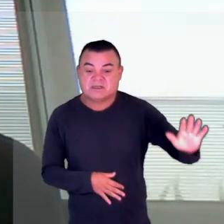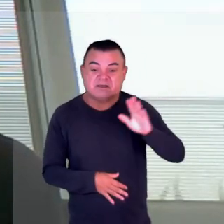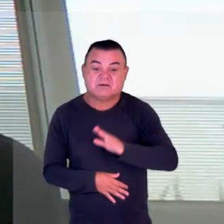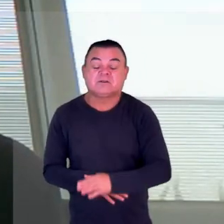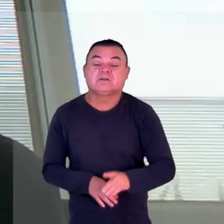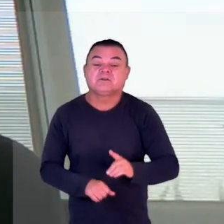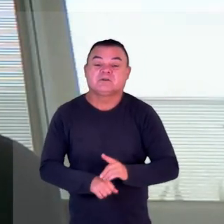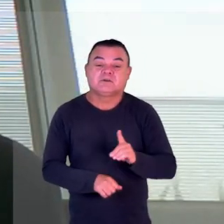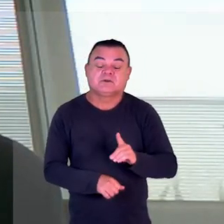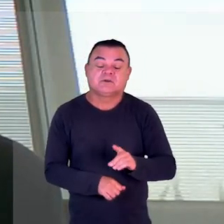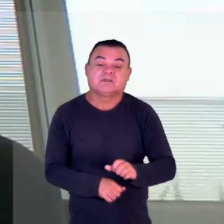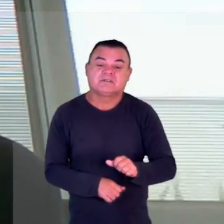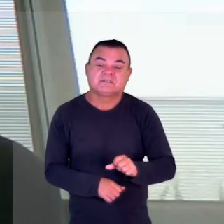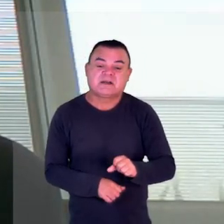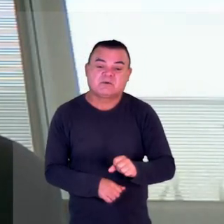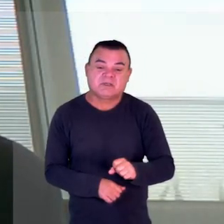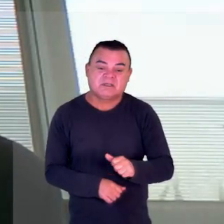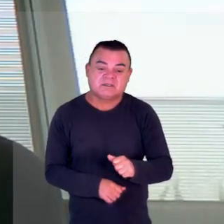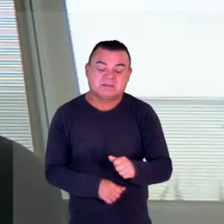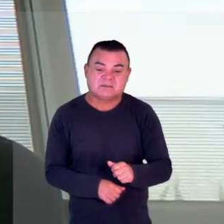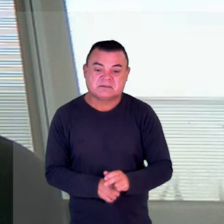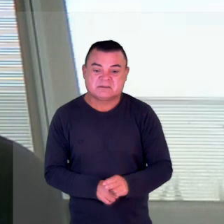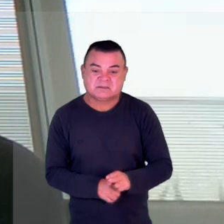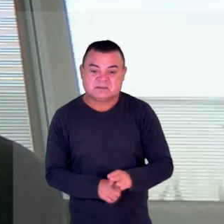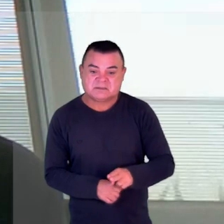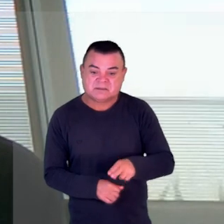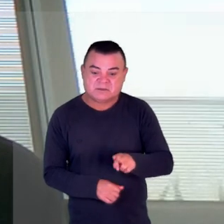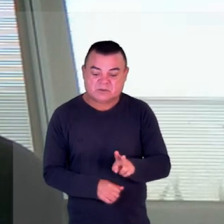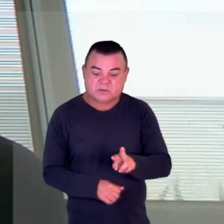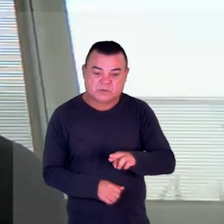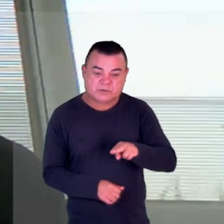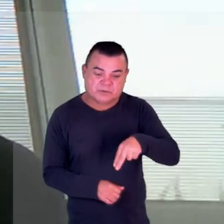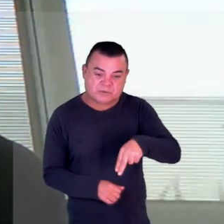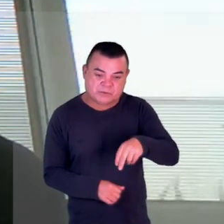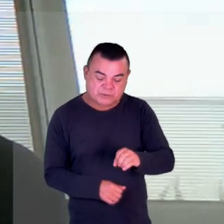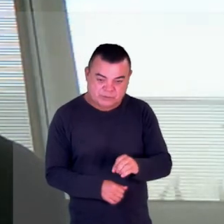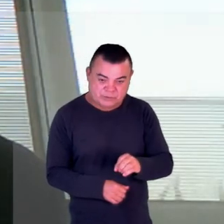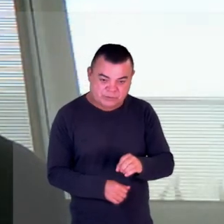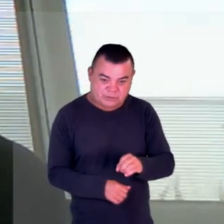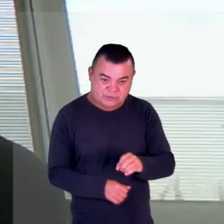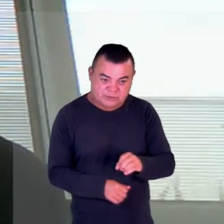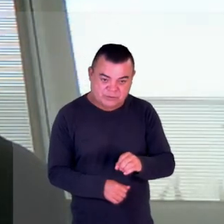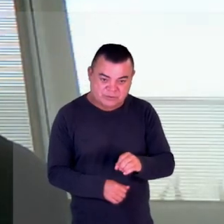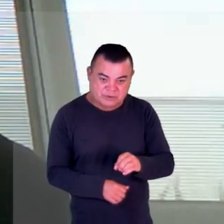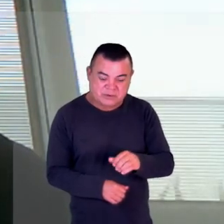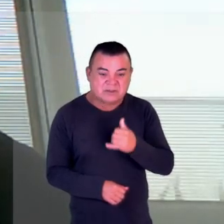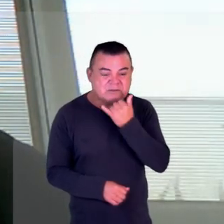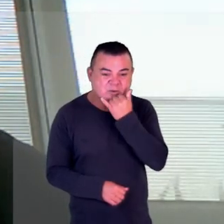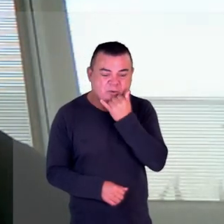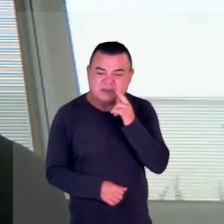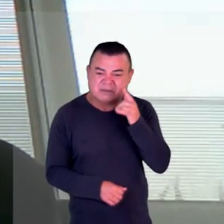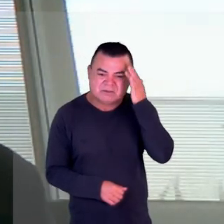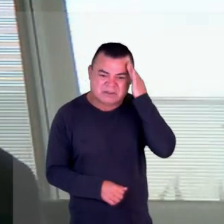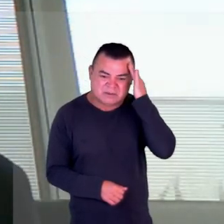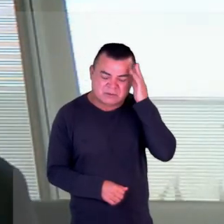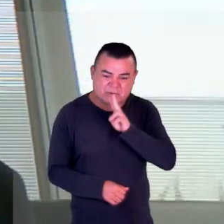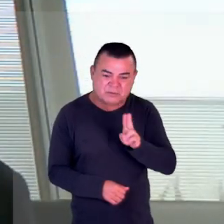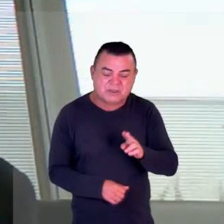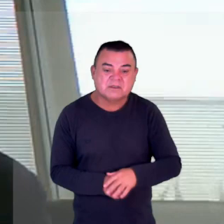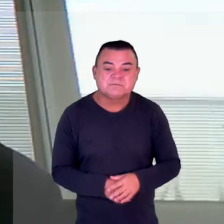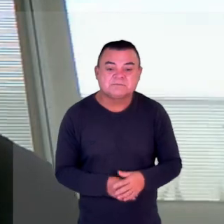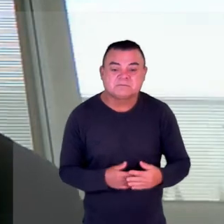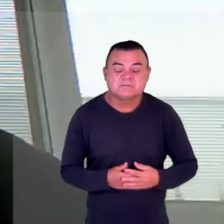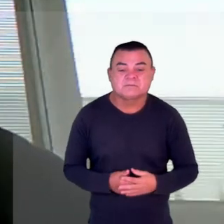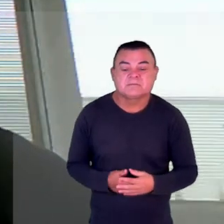sarubo Eh quero então eh eh portanto como eh